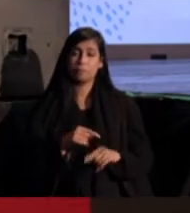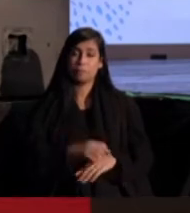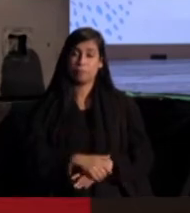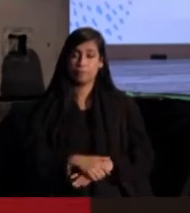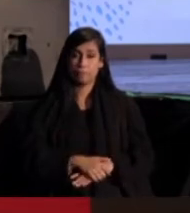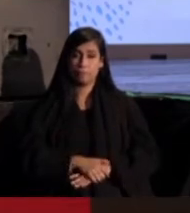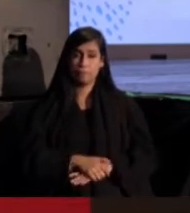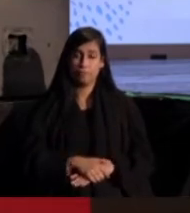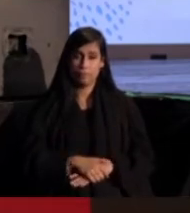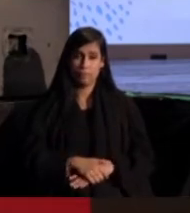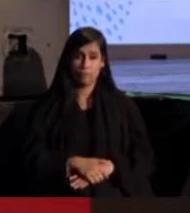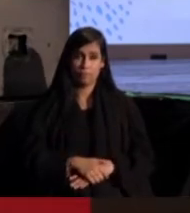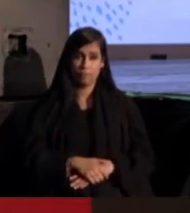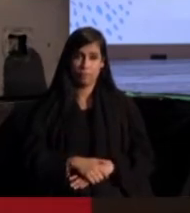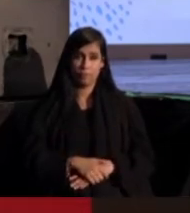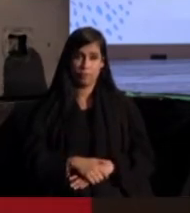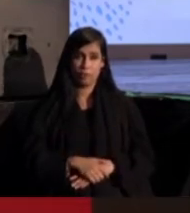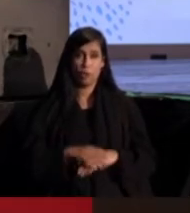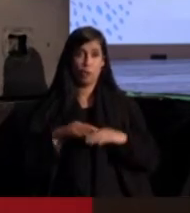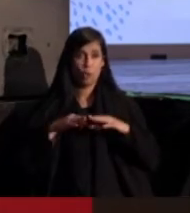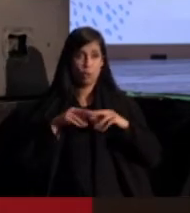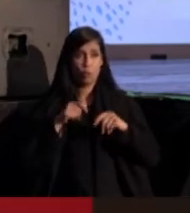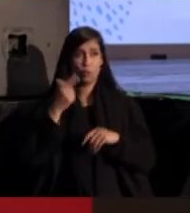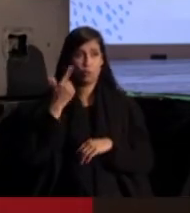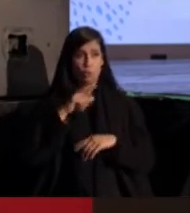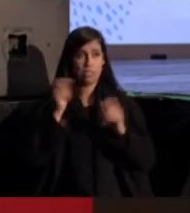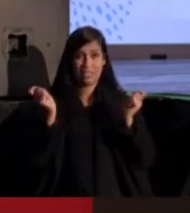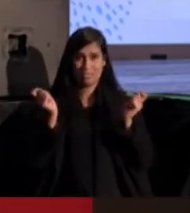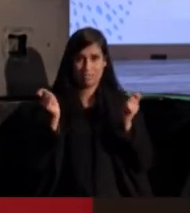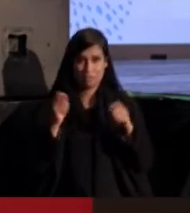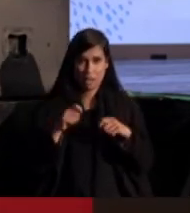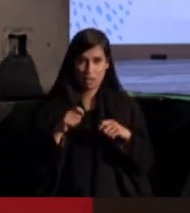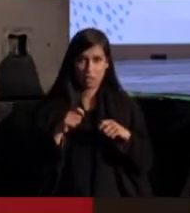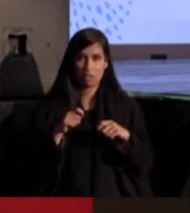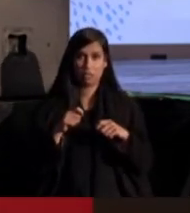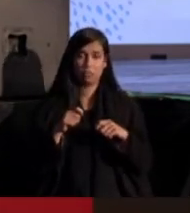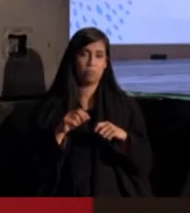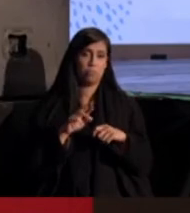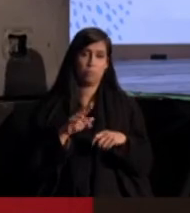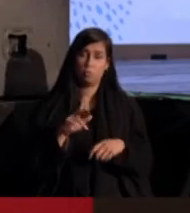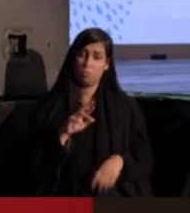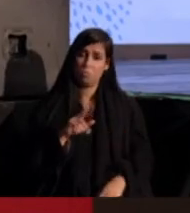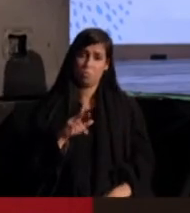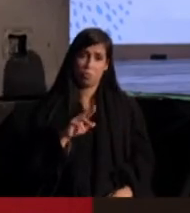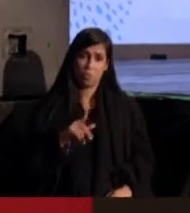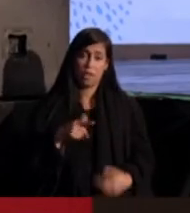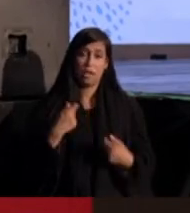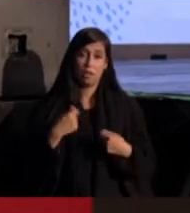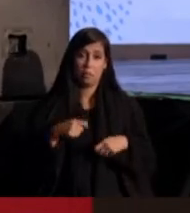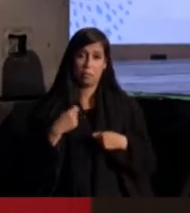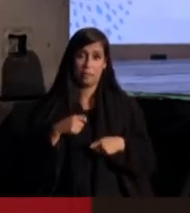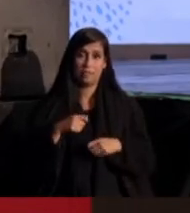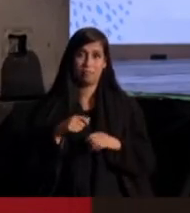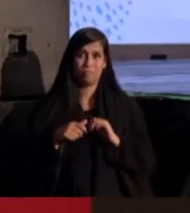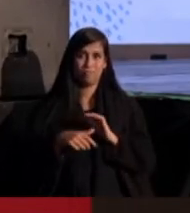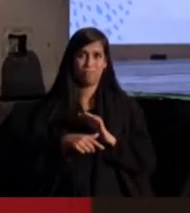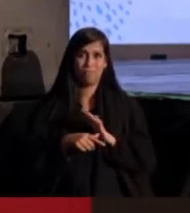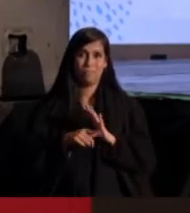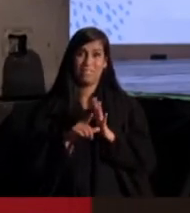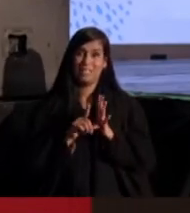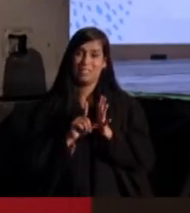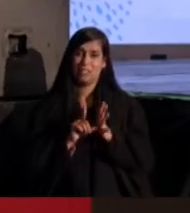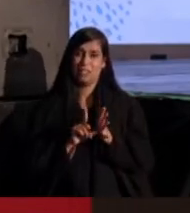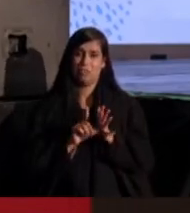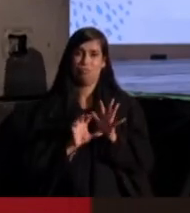é possível de ser dito, digamos assim. Há uma certa ocultação. Vamos ver como é que isso